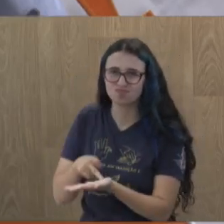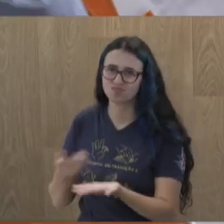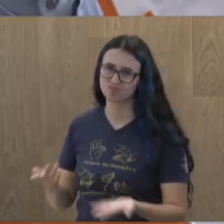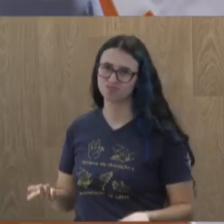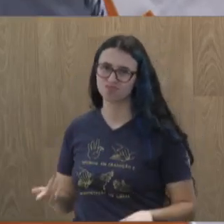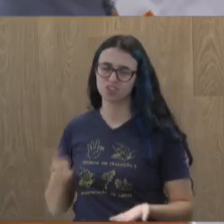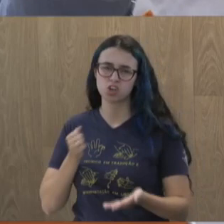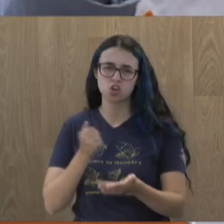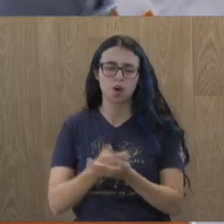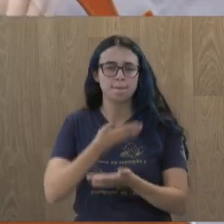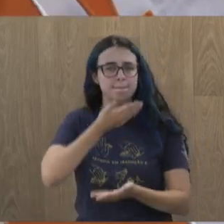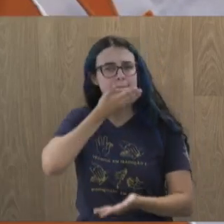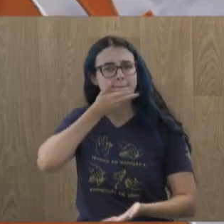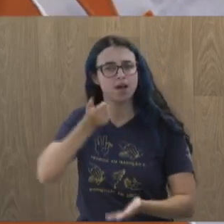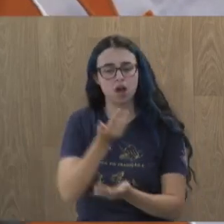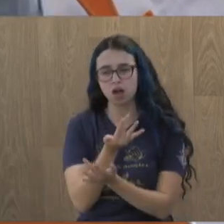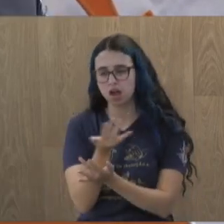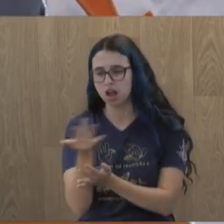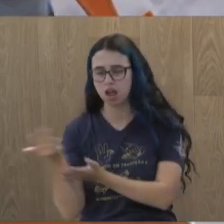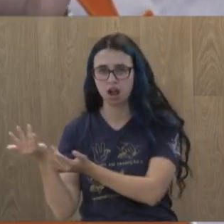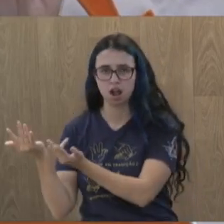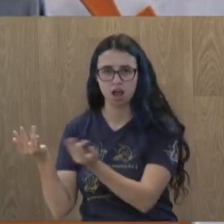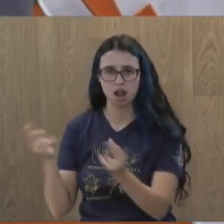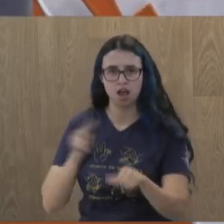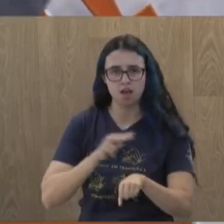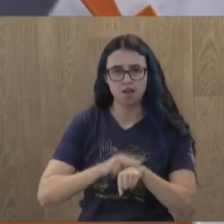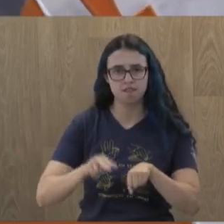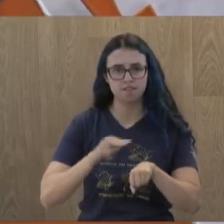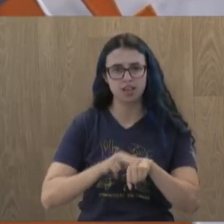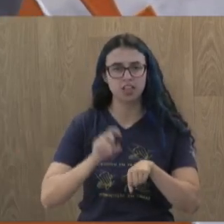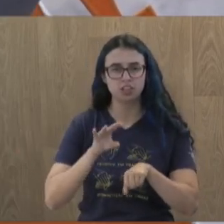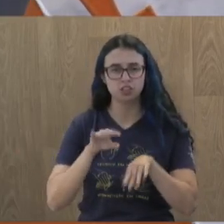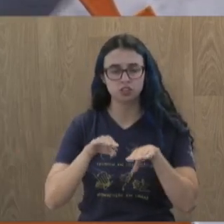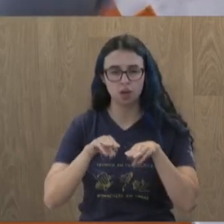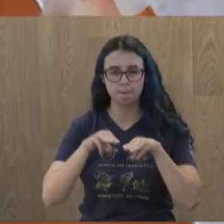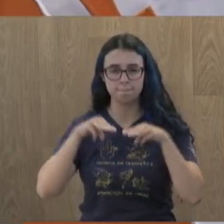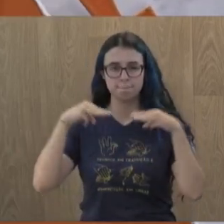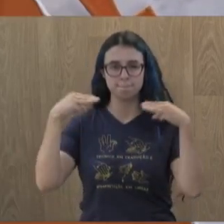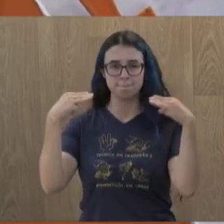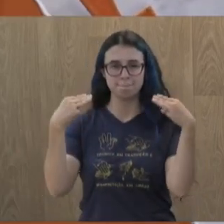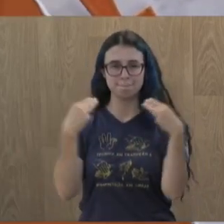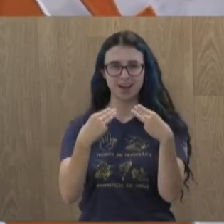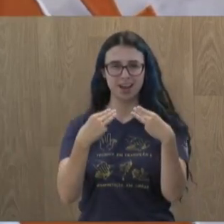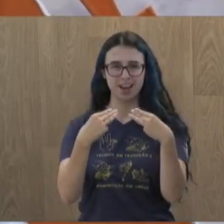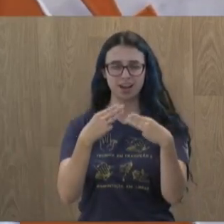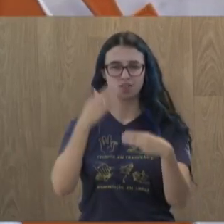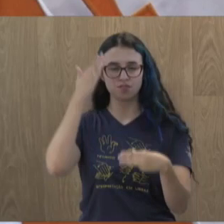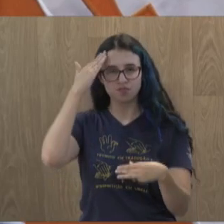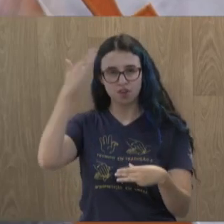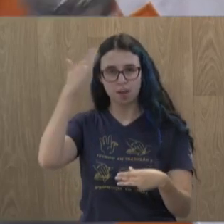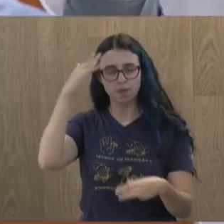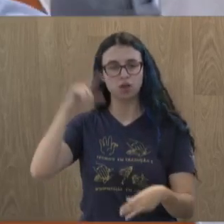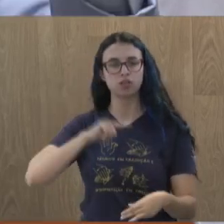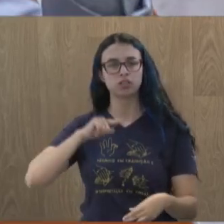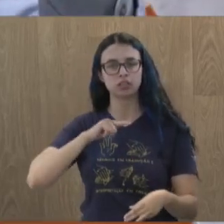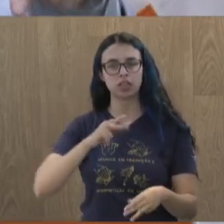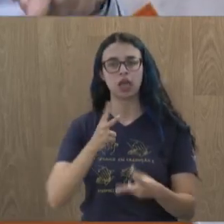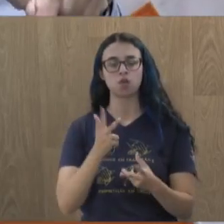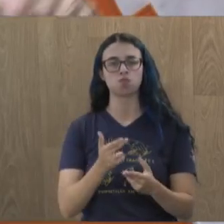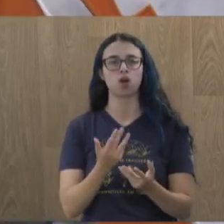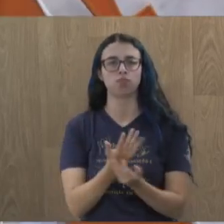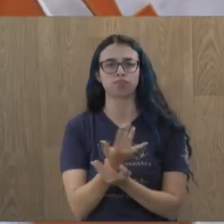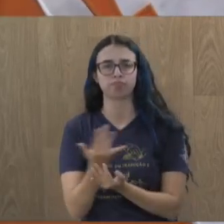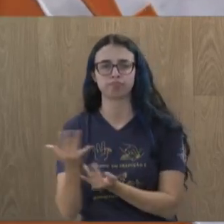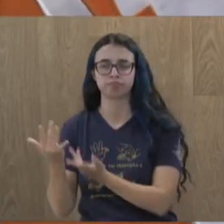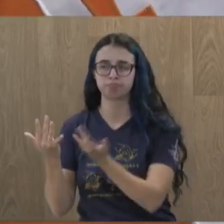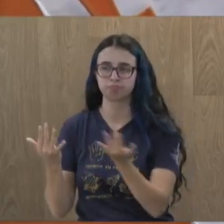melhor grama que existe. Só o Mineirão e os grandes clubes que têm essa grama. Agora em Divinópolis vai